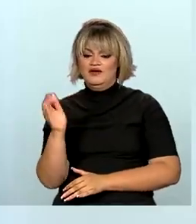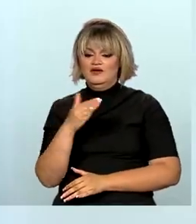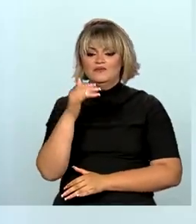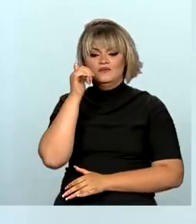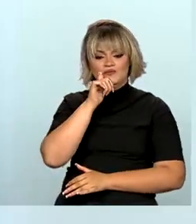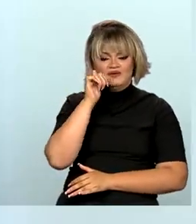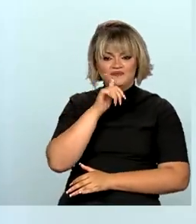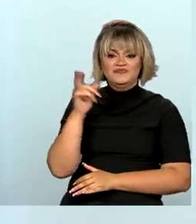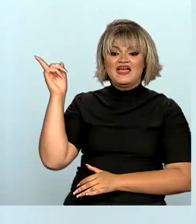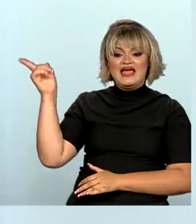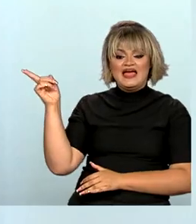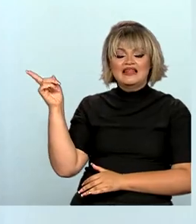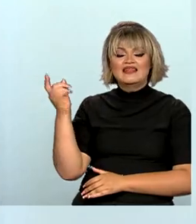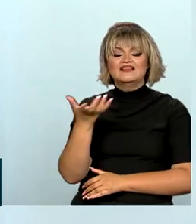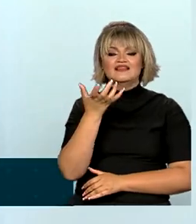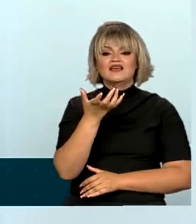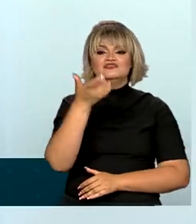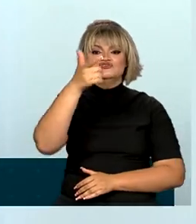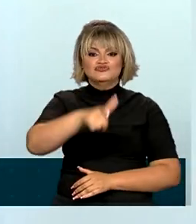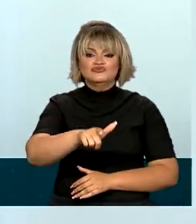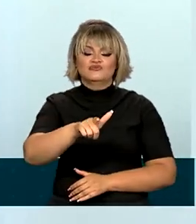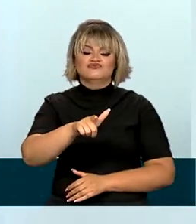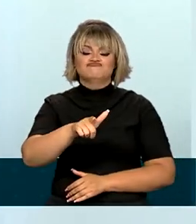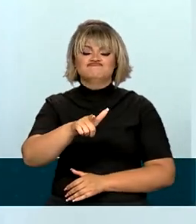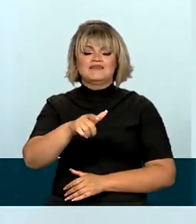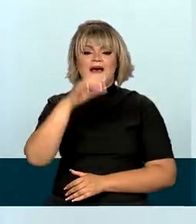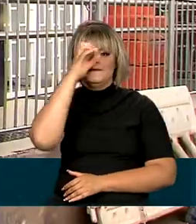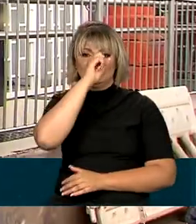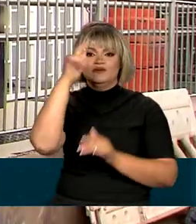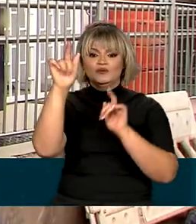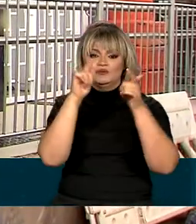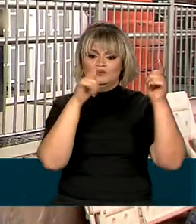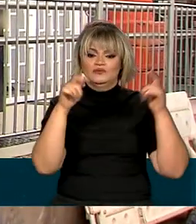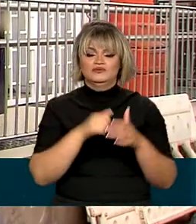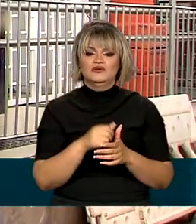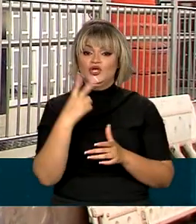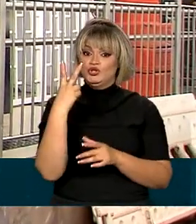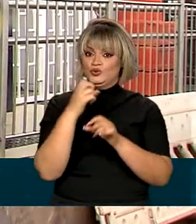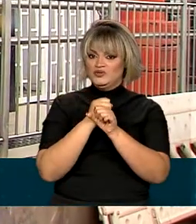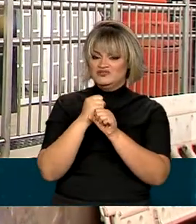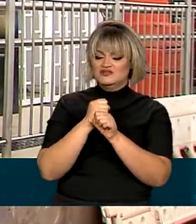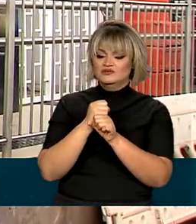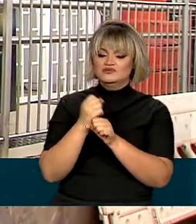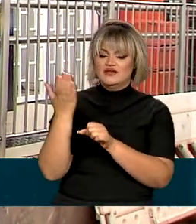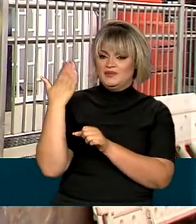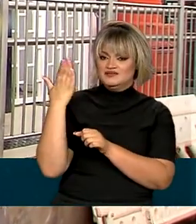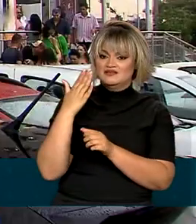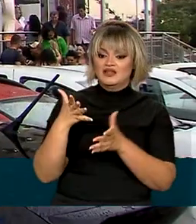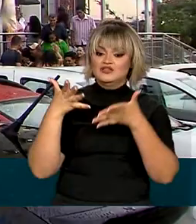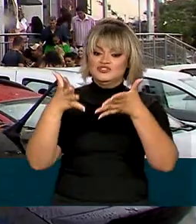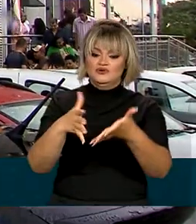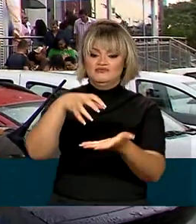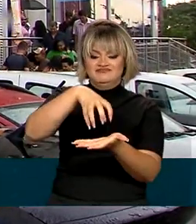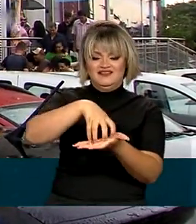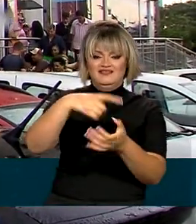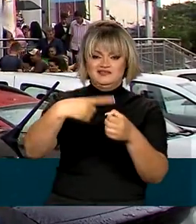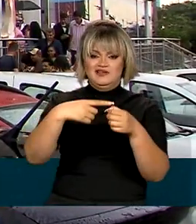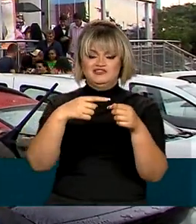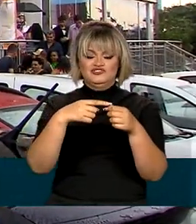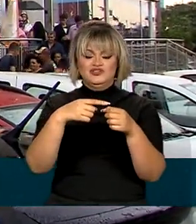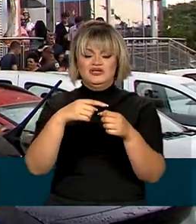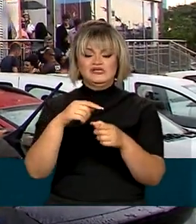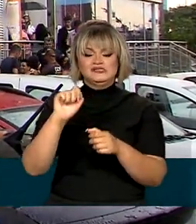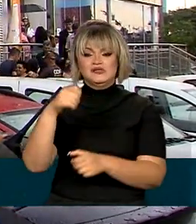Elisângela busca um renascimento na Casa da Mulher Brasileira. Há 2 anos, ela chegou à unidade da Ceilândia, cidade a cerca de